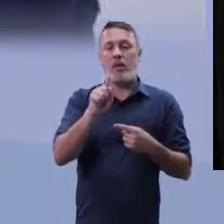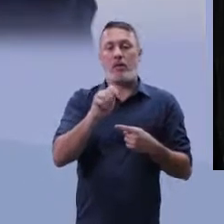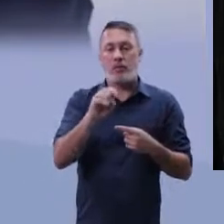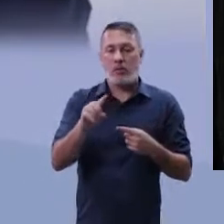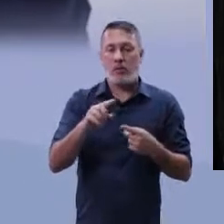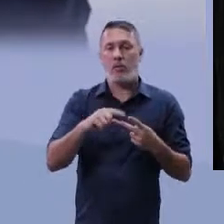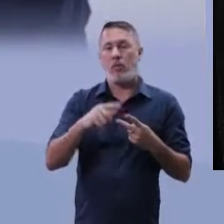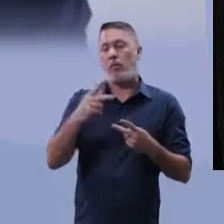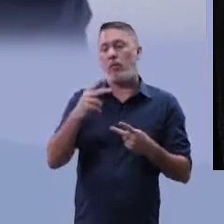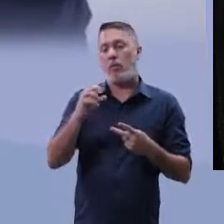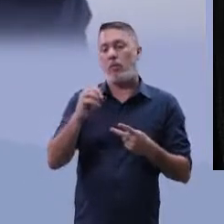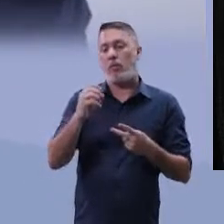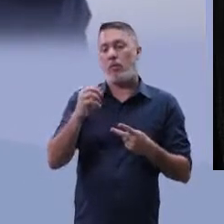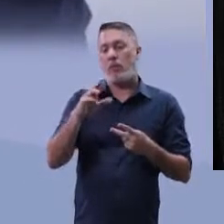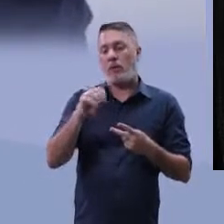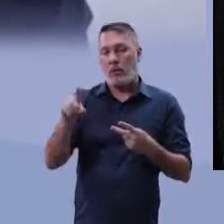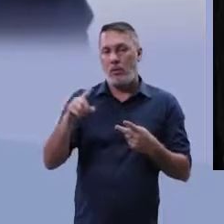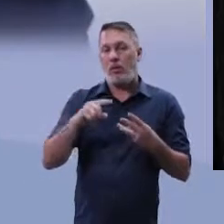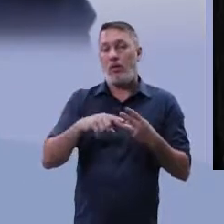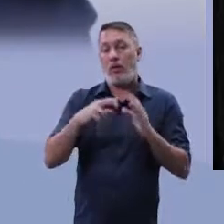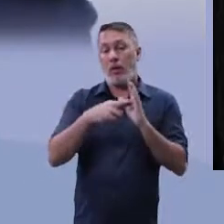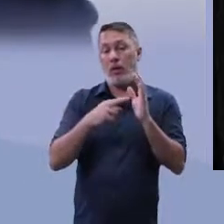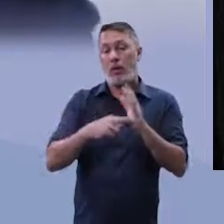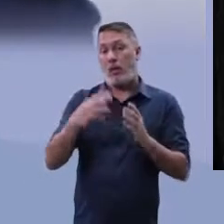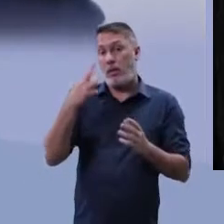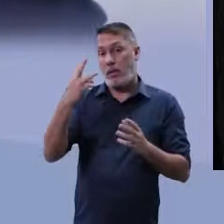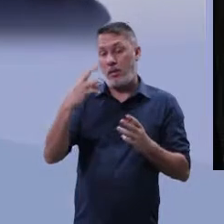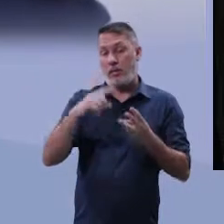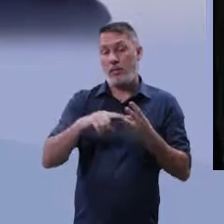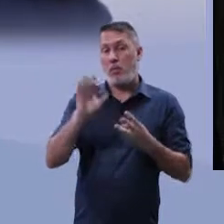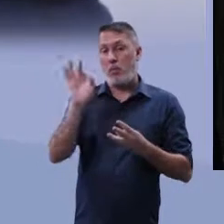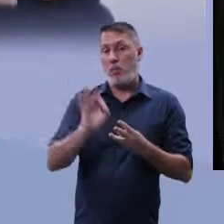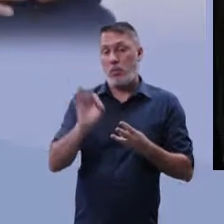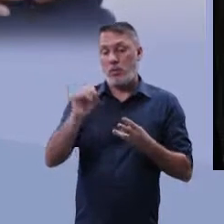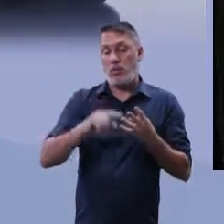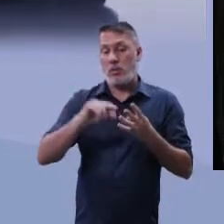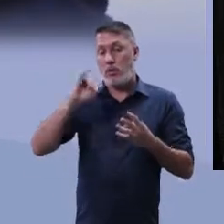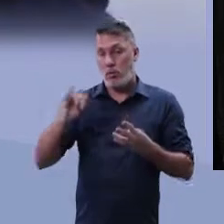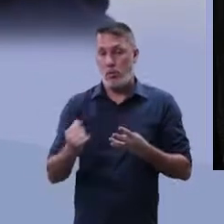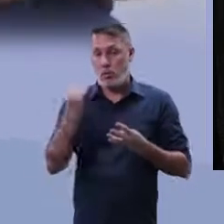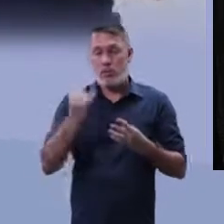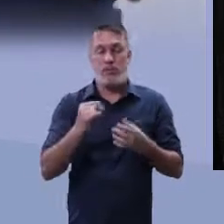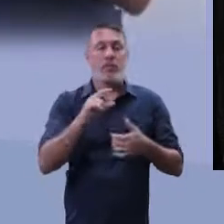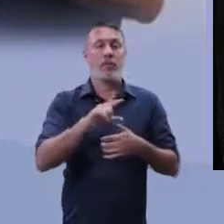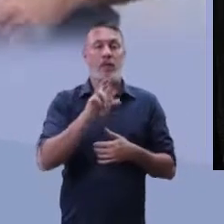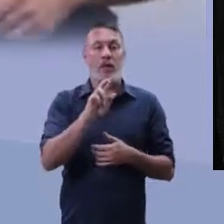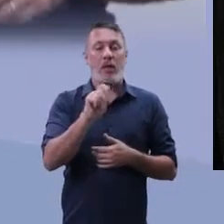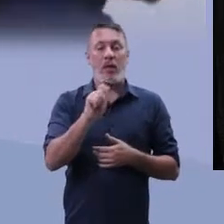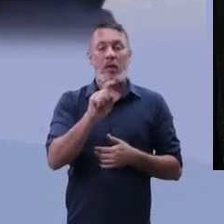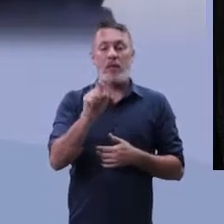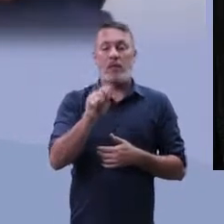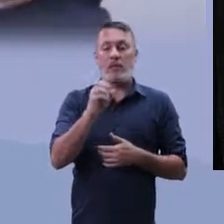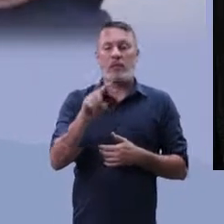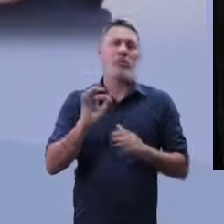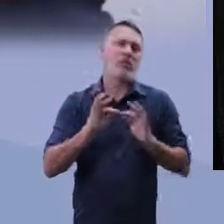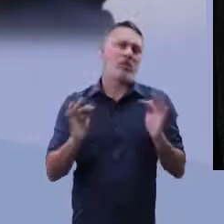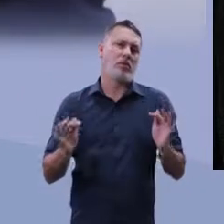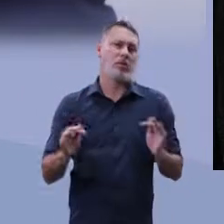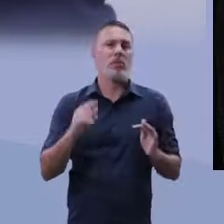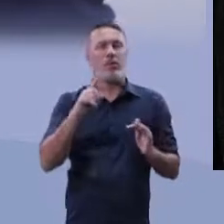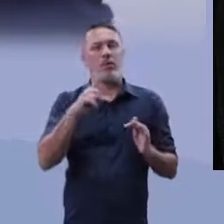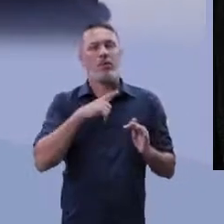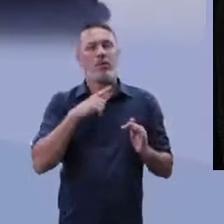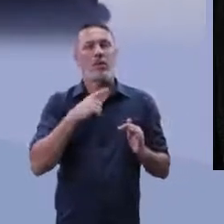proporcionalidade: razão, proporção, regra de 3, porcentagem e juros. Na parte de razão, meu hacker,